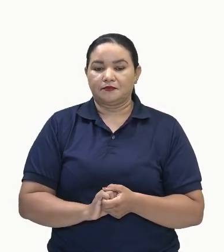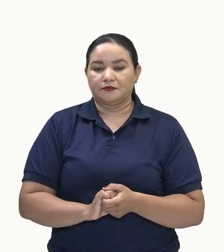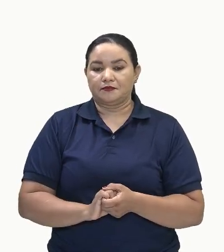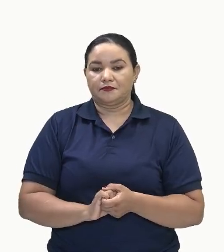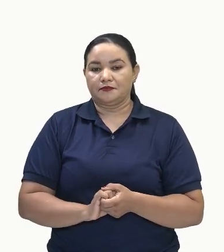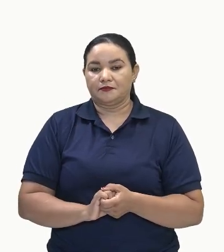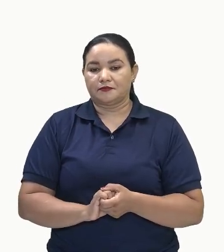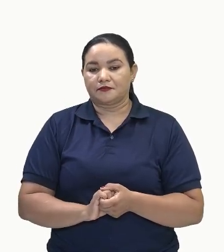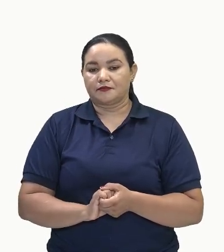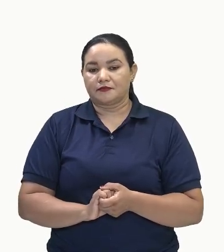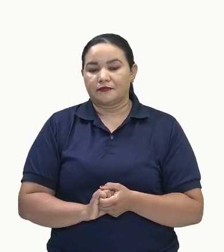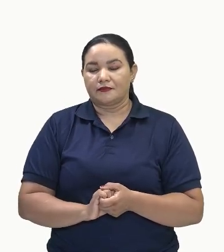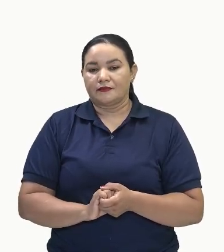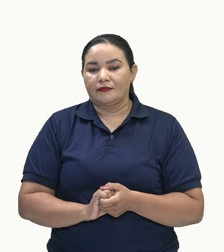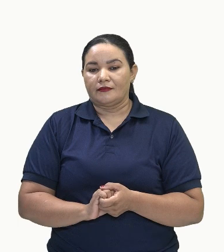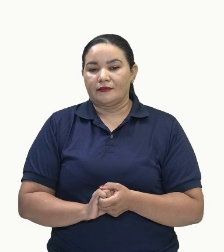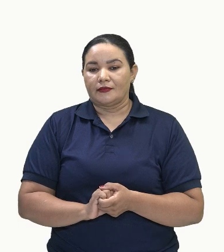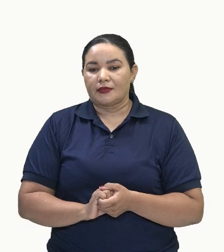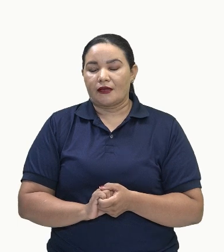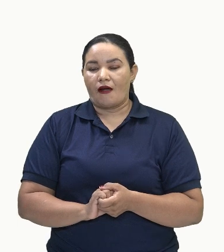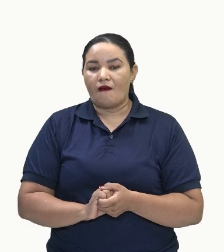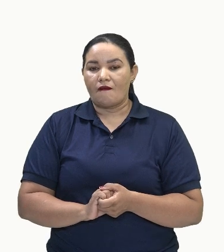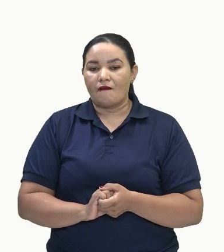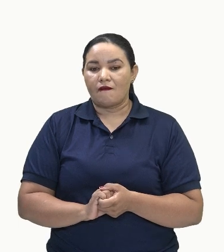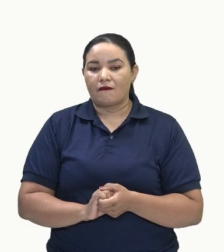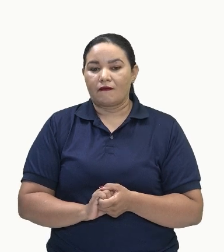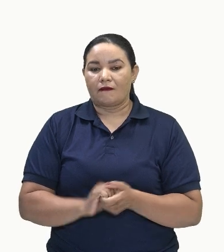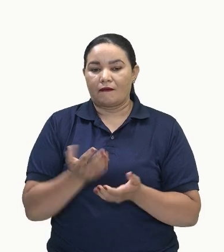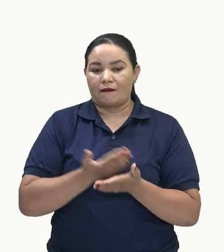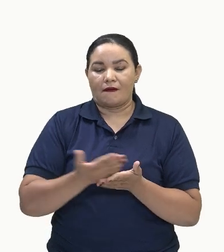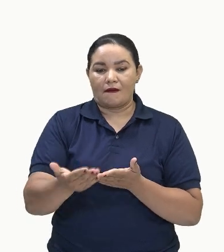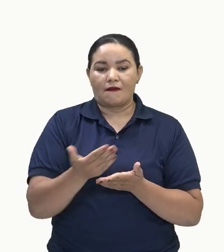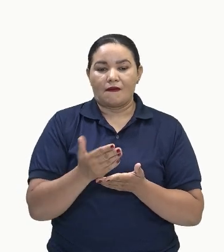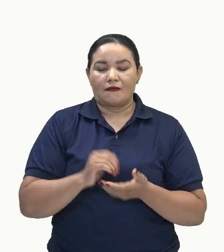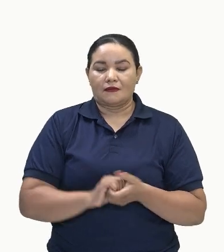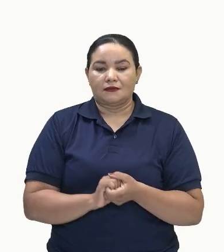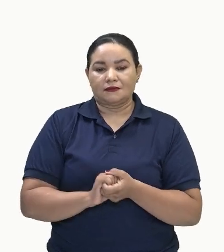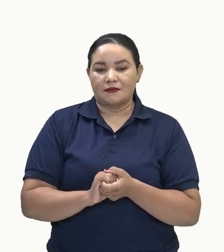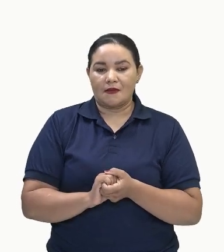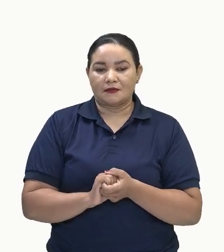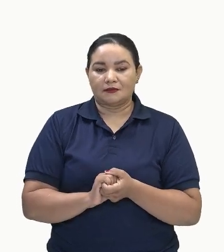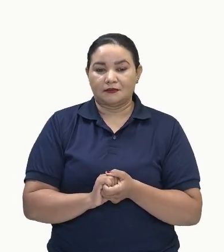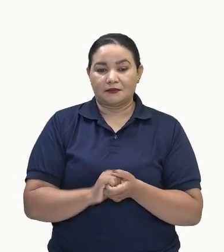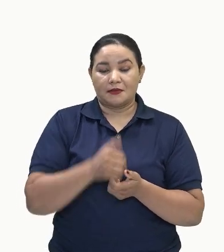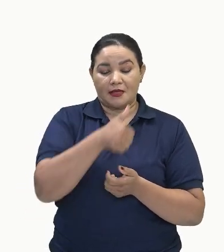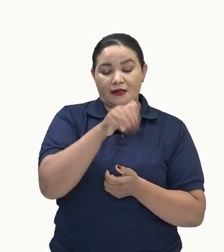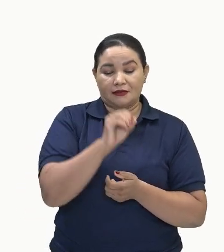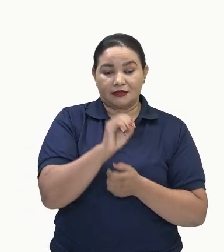0,001, que é 1 milésimo, certo? Continuando, ó, 10 elevado a menos 4 é